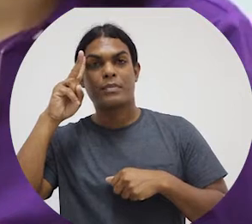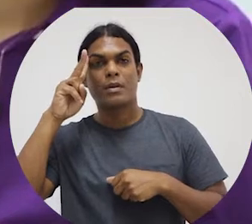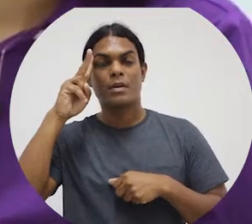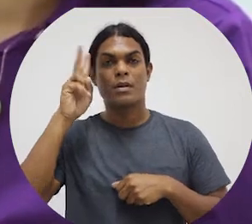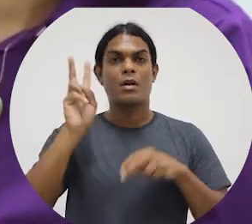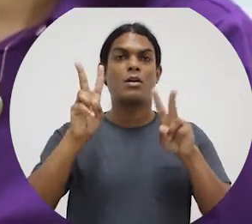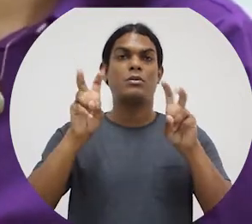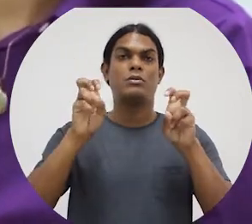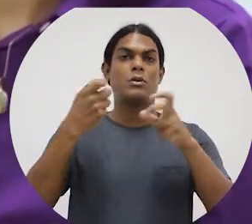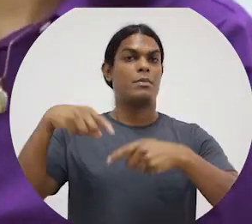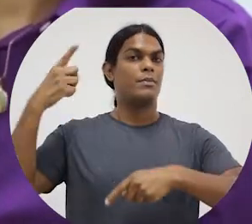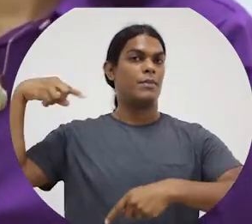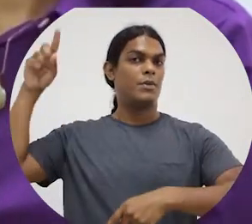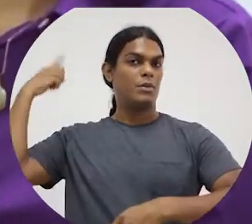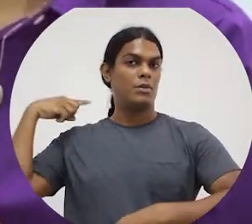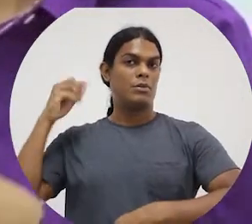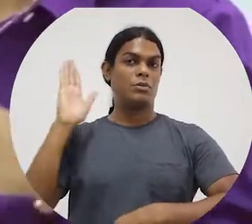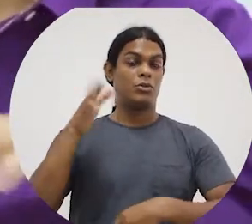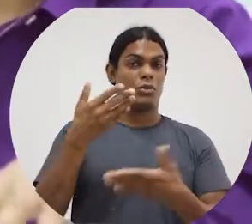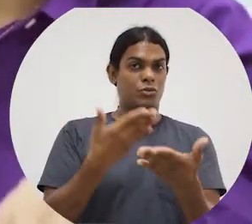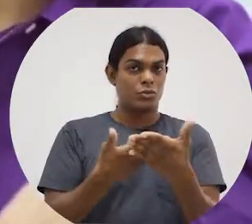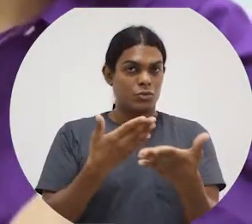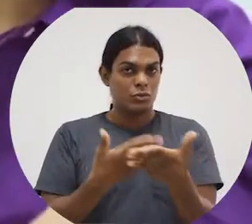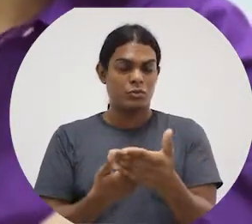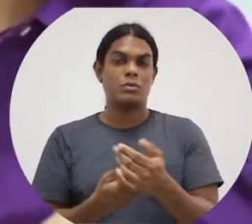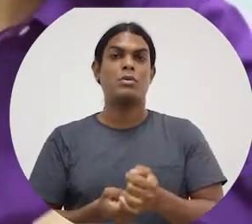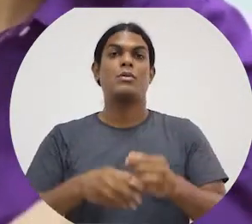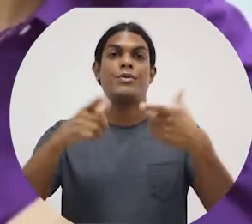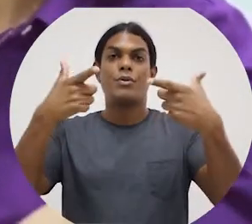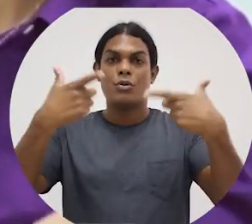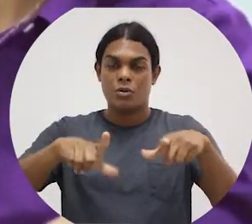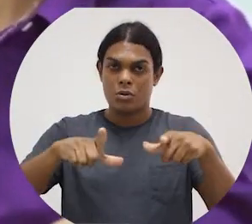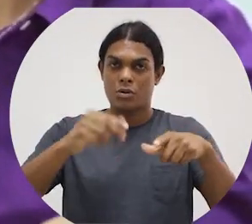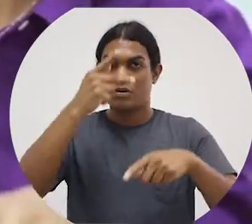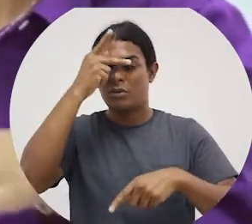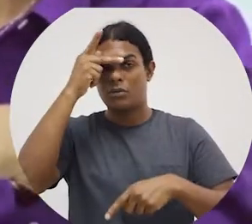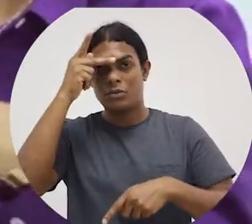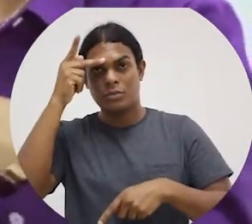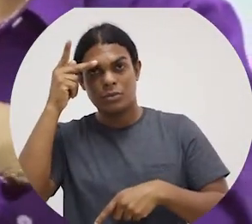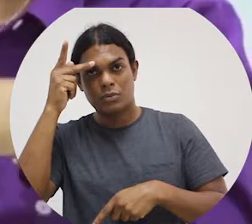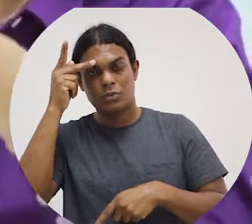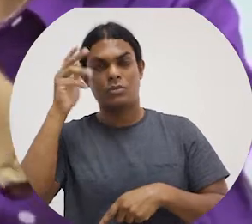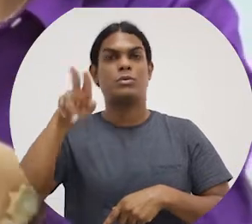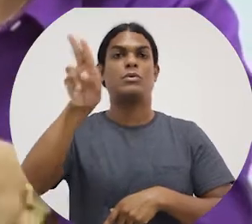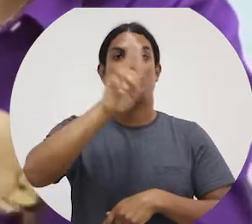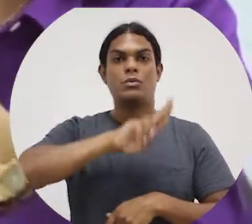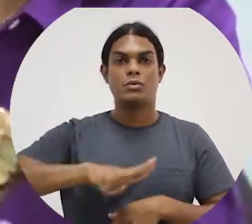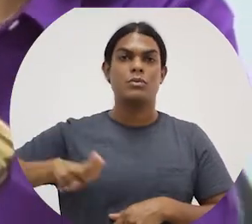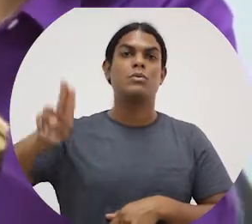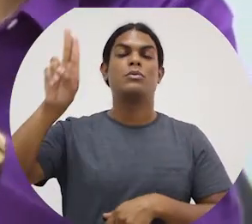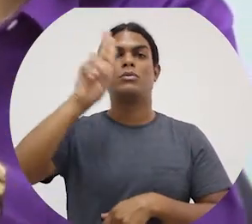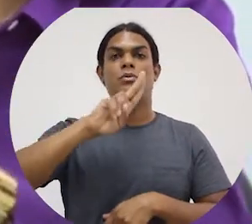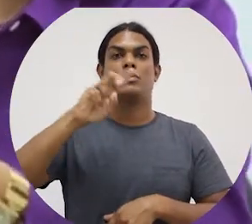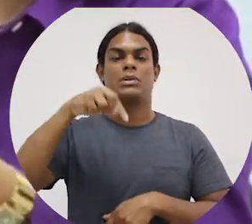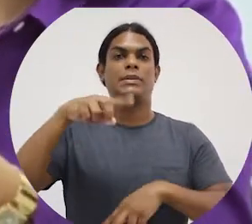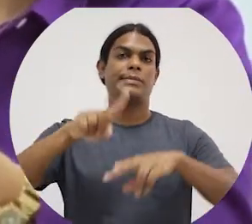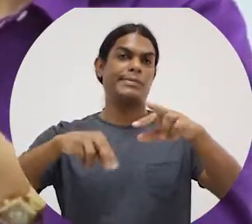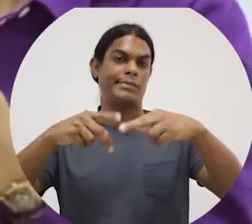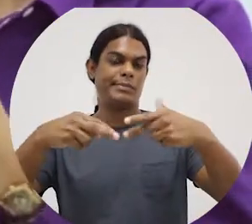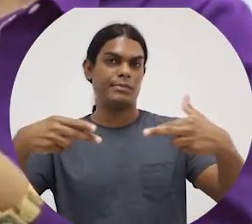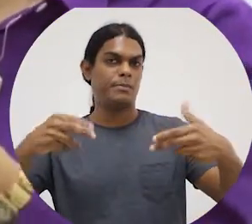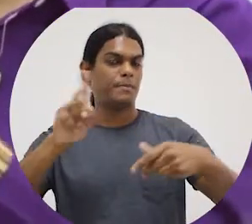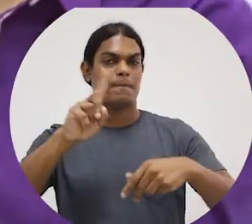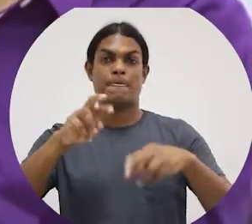está lá no capítulo que vocês leram, que o local onde as pessoas utilizam e consomem os